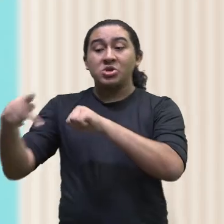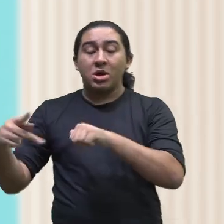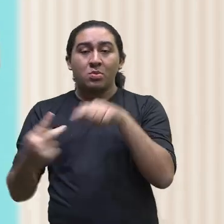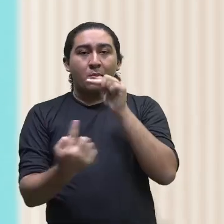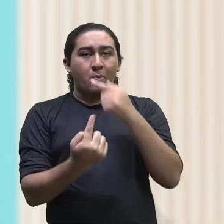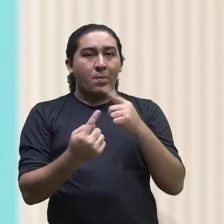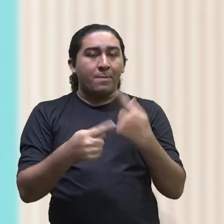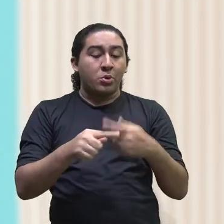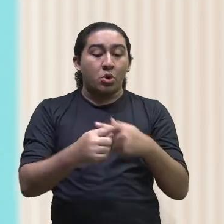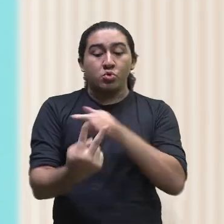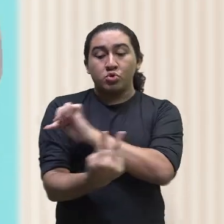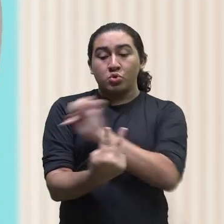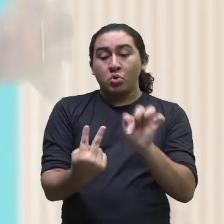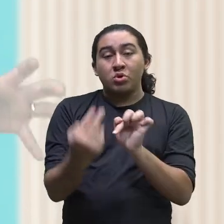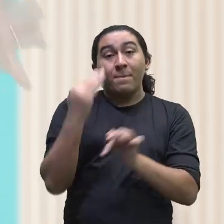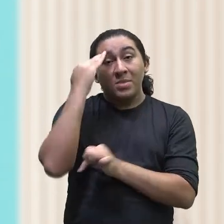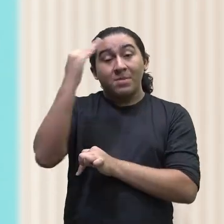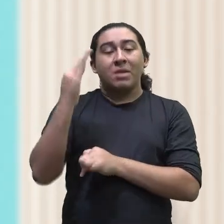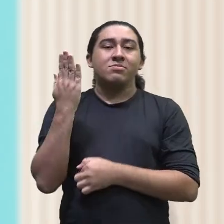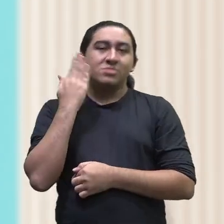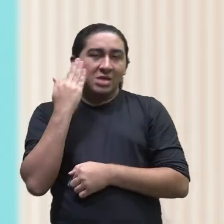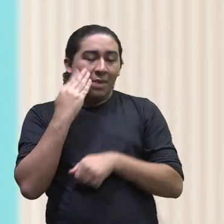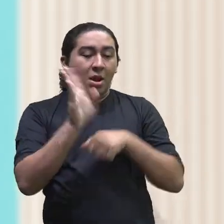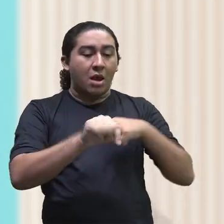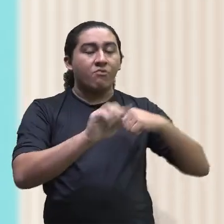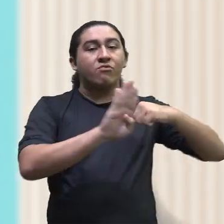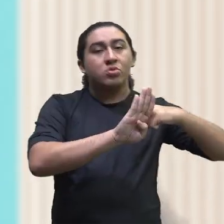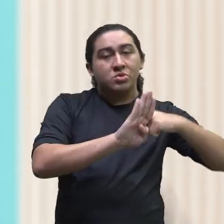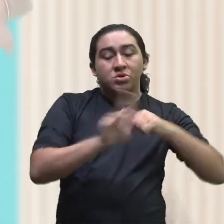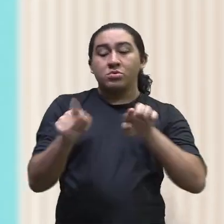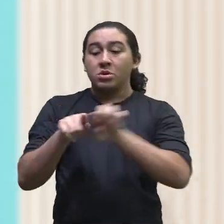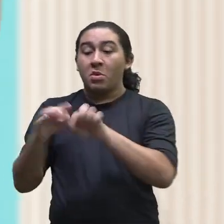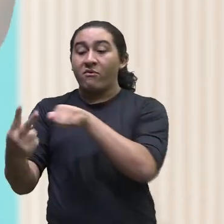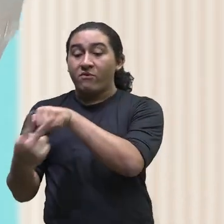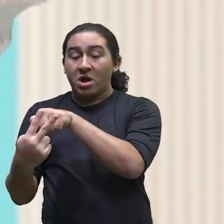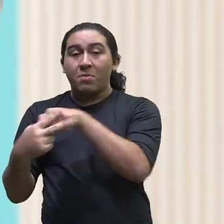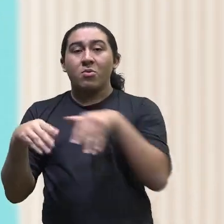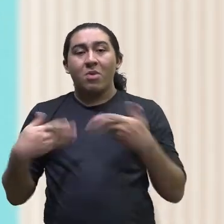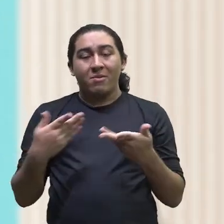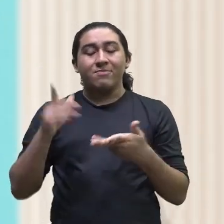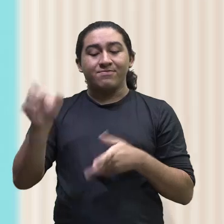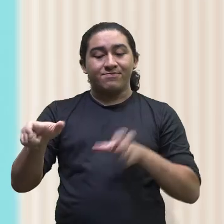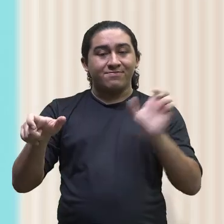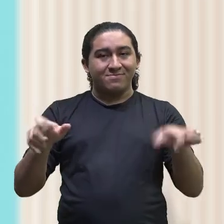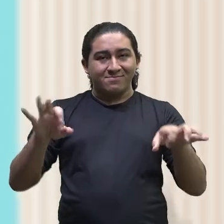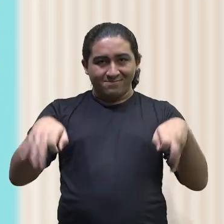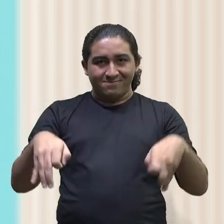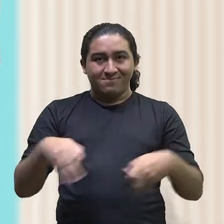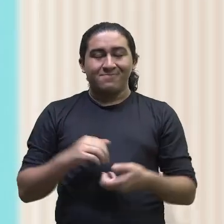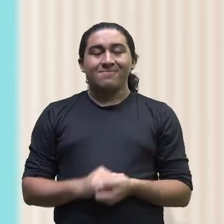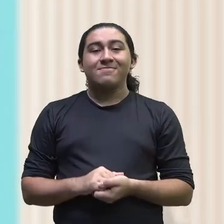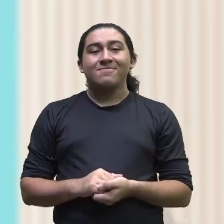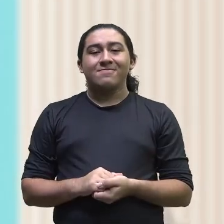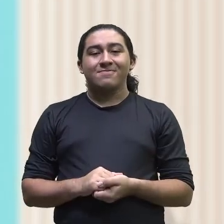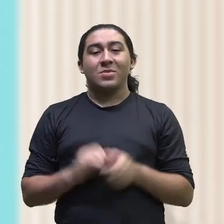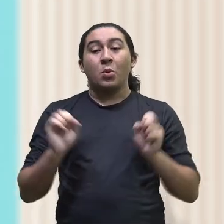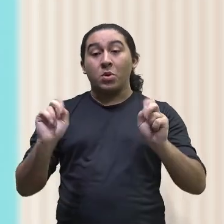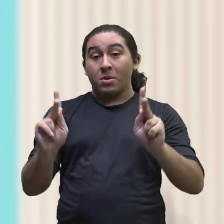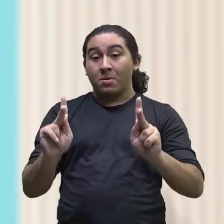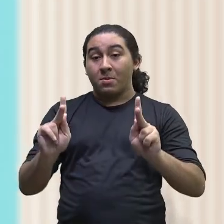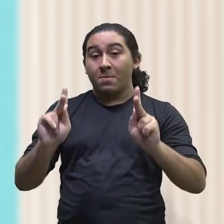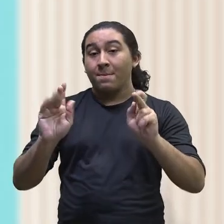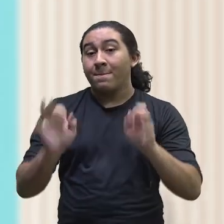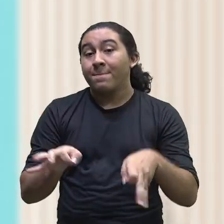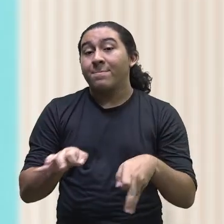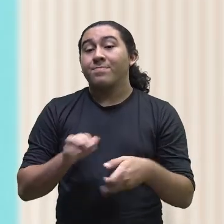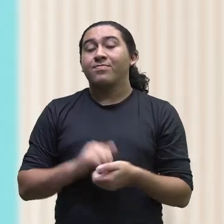dois principais sintagmas é o sintagma nominal e o sintagma verbal, que seria sujeito e predicado. Certo, gente?